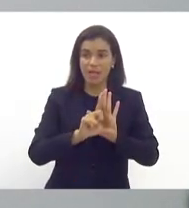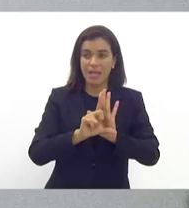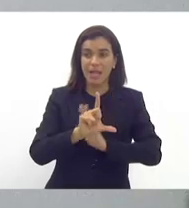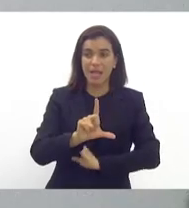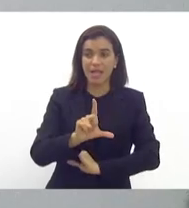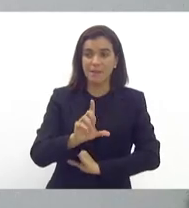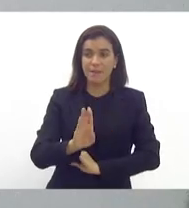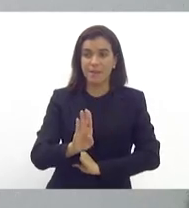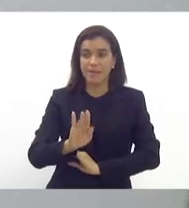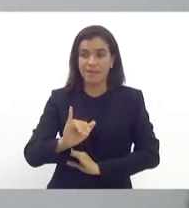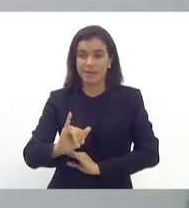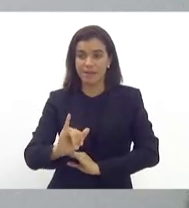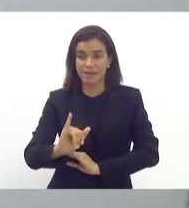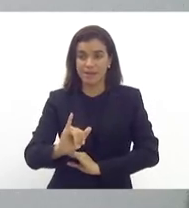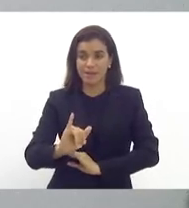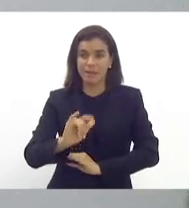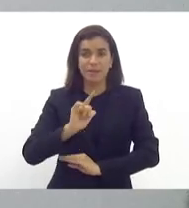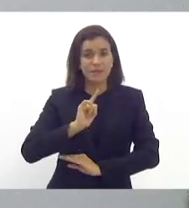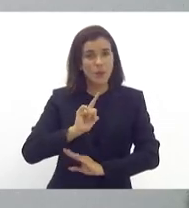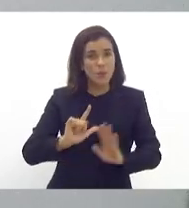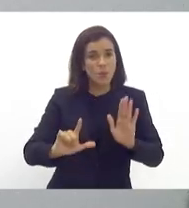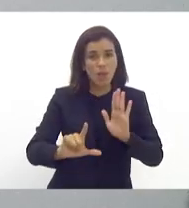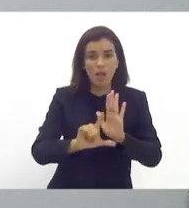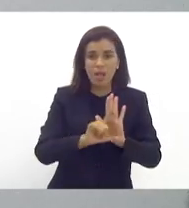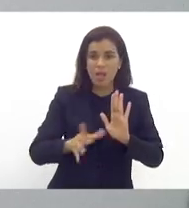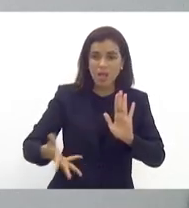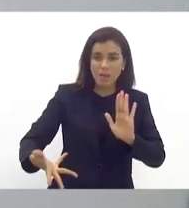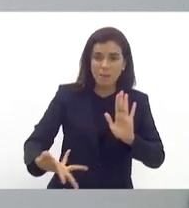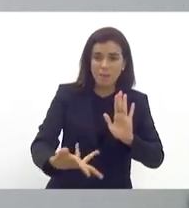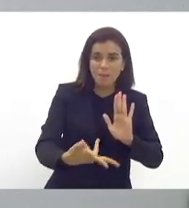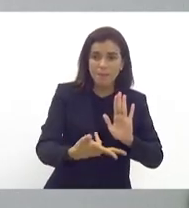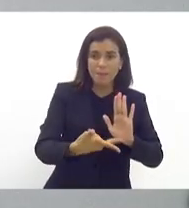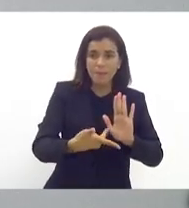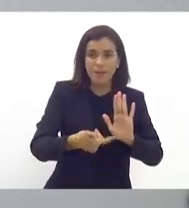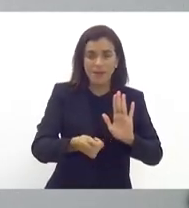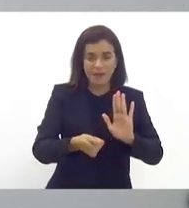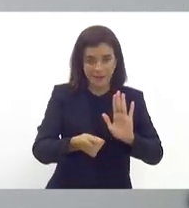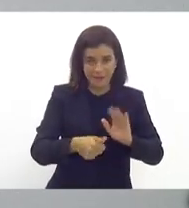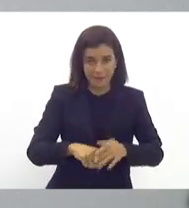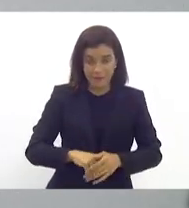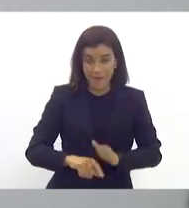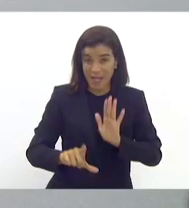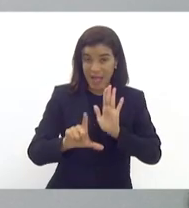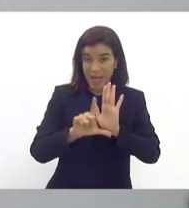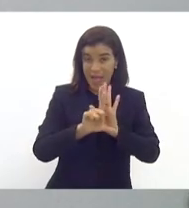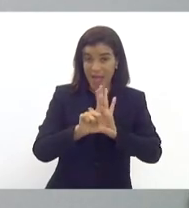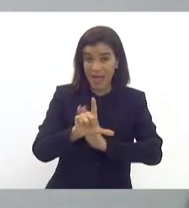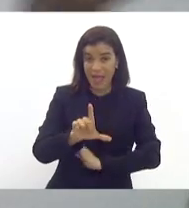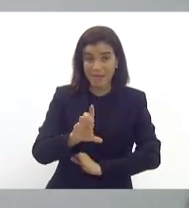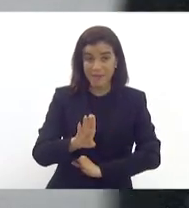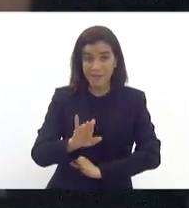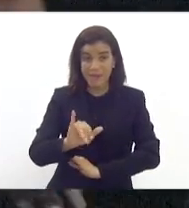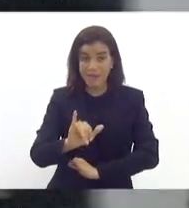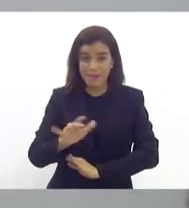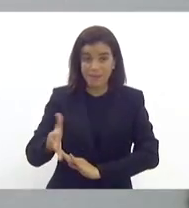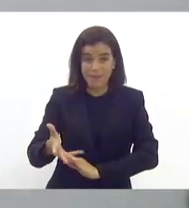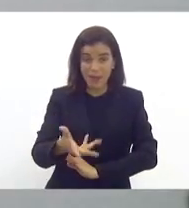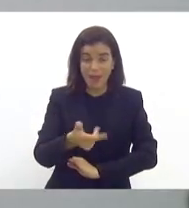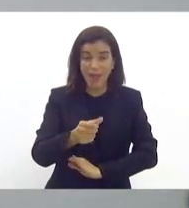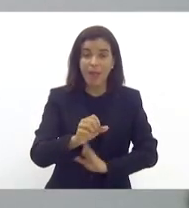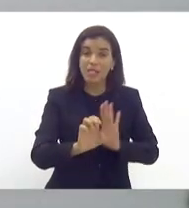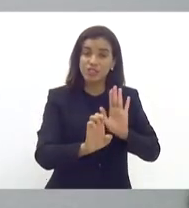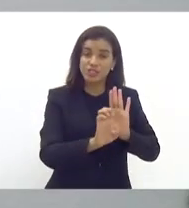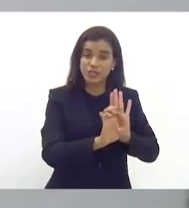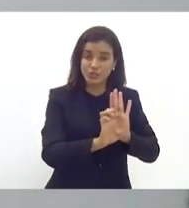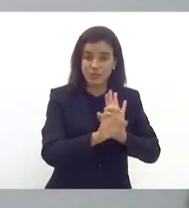de inclusão nós temos uma legislação maravilhosa essa lei brasileira de inclusão da pessoa com